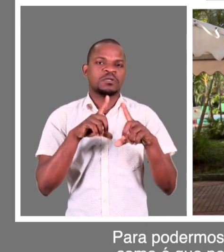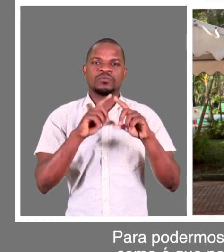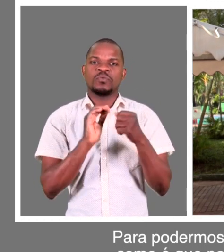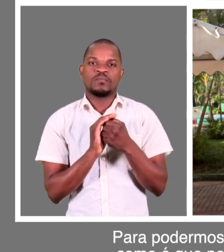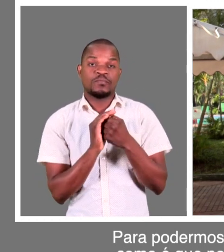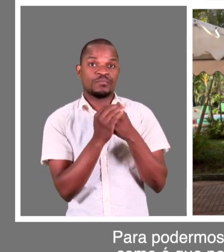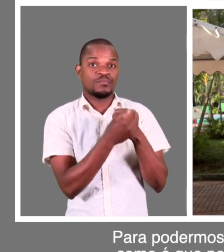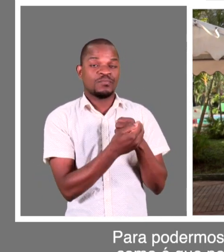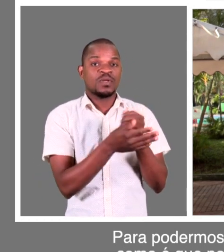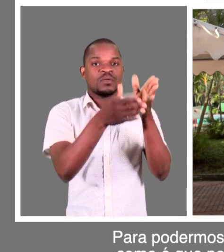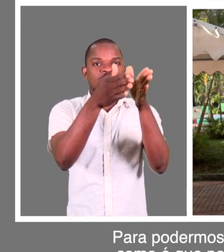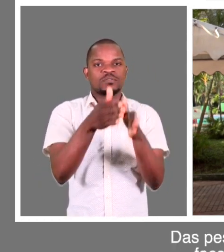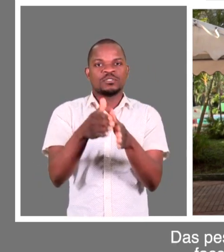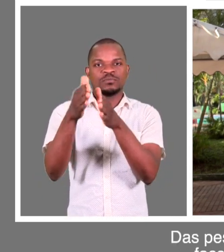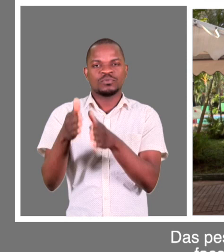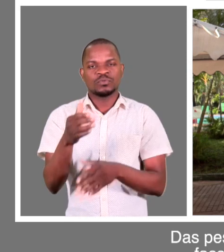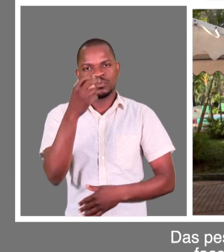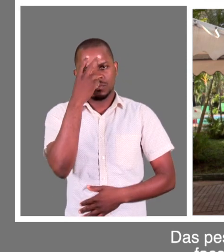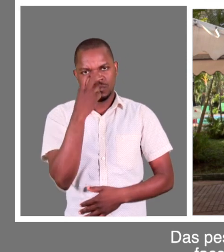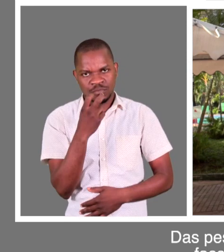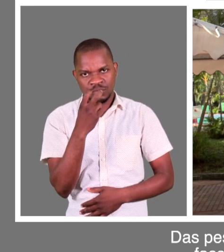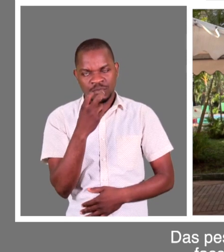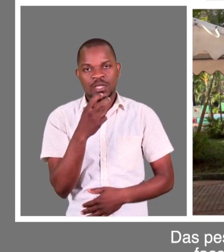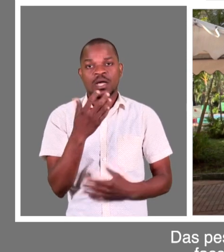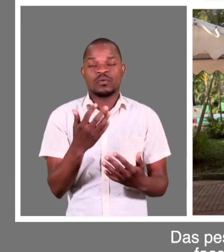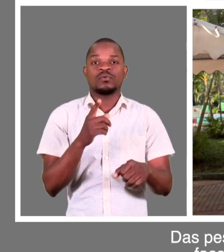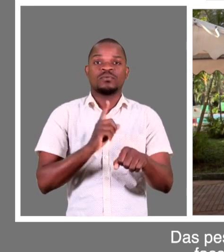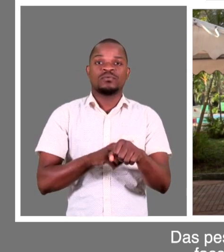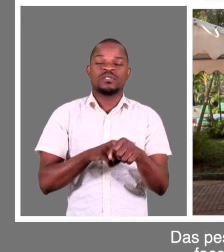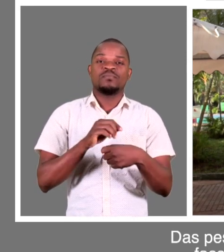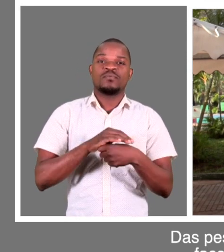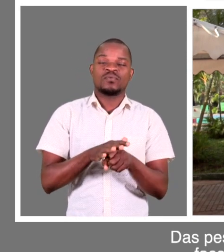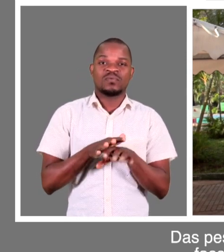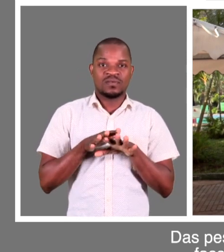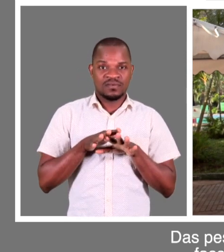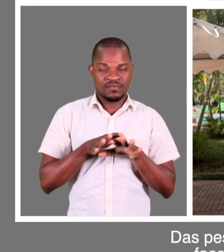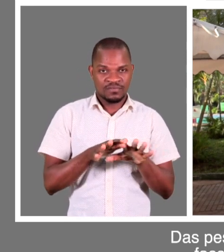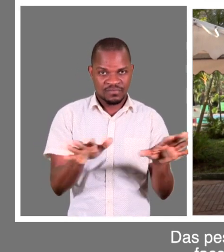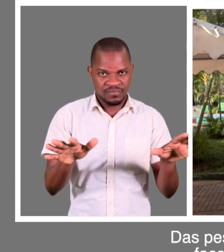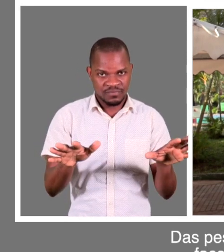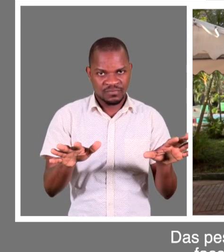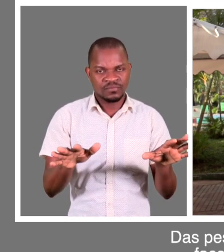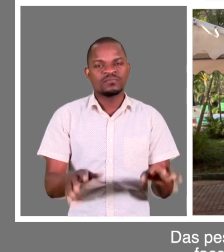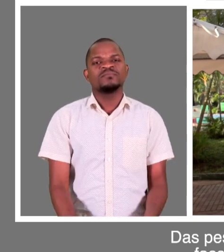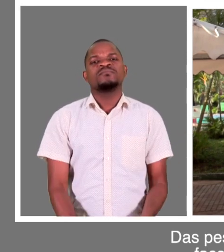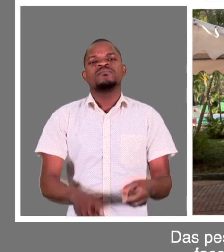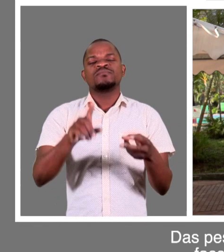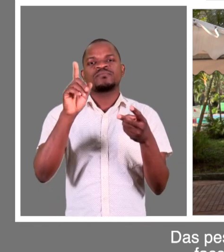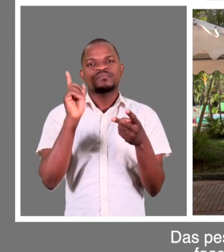assegurar, digamos, a proteção das pessoas com deficiência visual face à pandemia